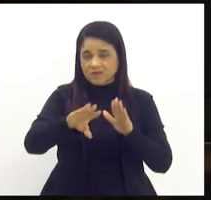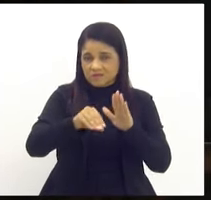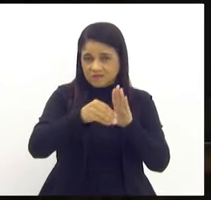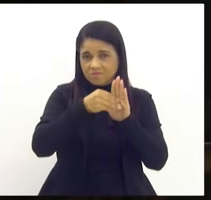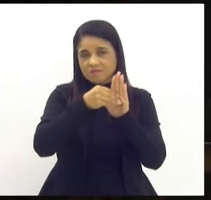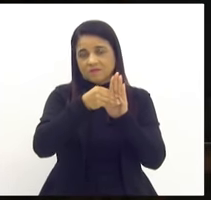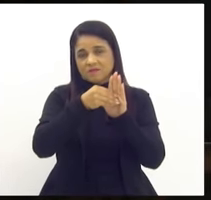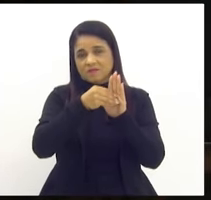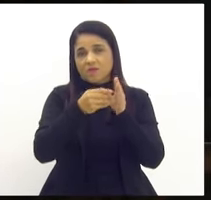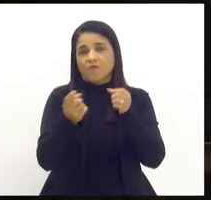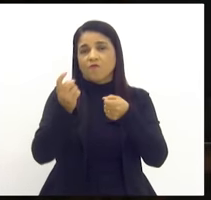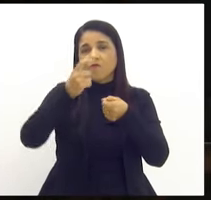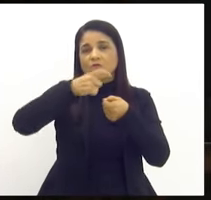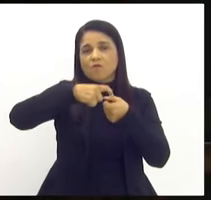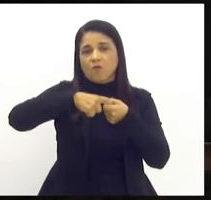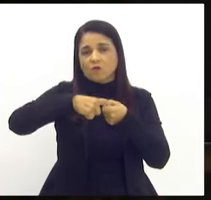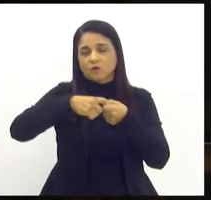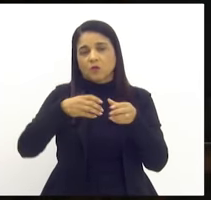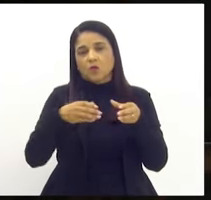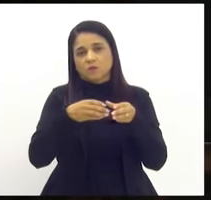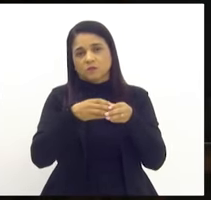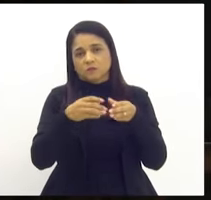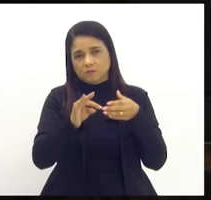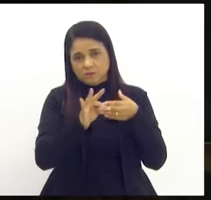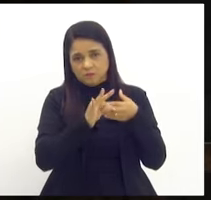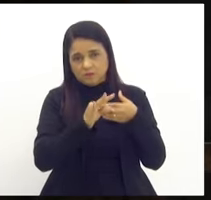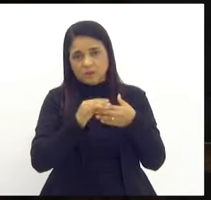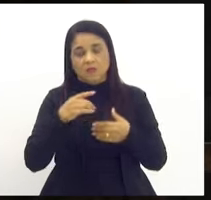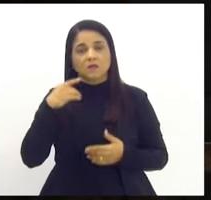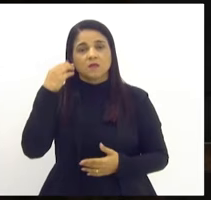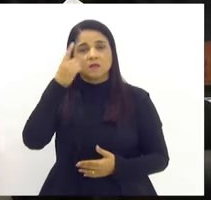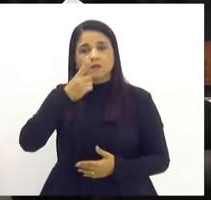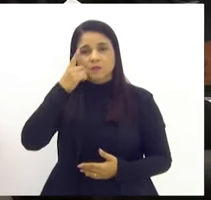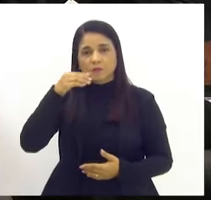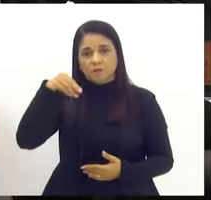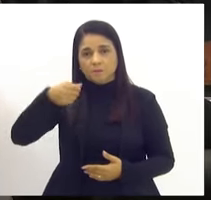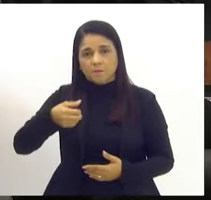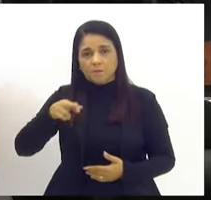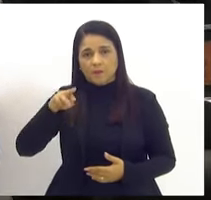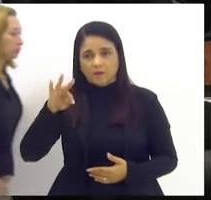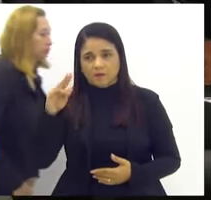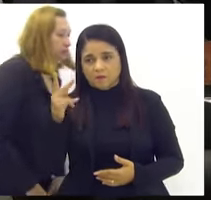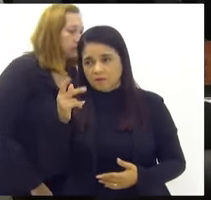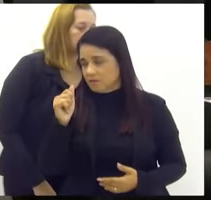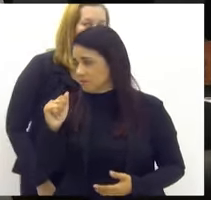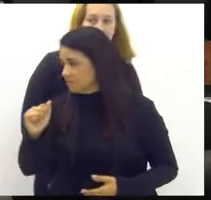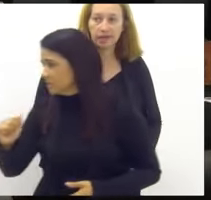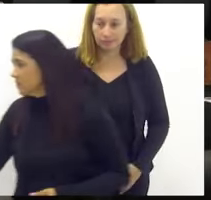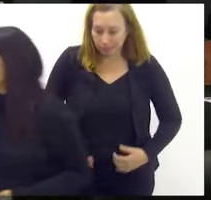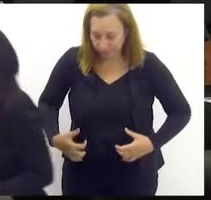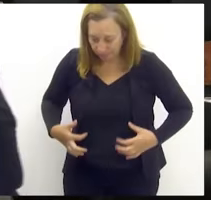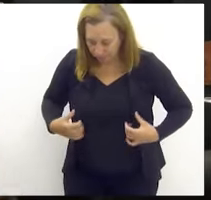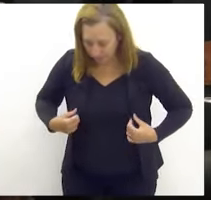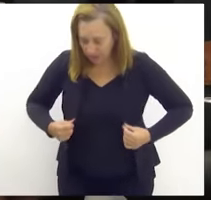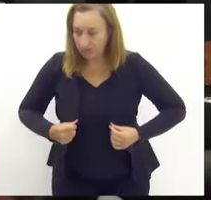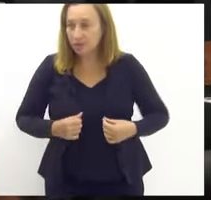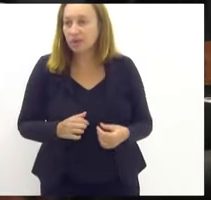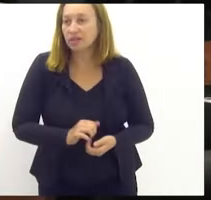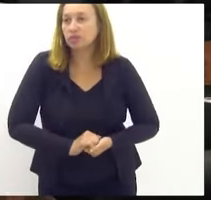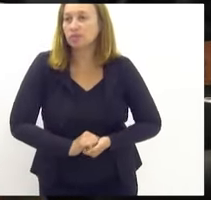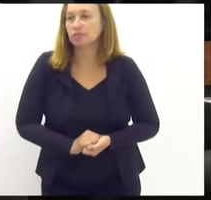emendas e retorna às comissões técnicas deputada Marta por favor não